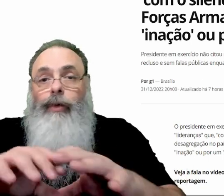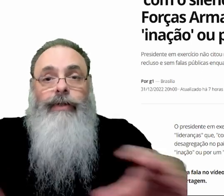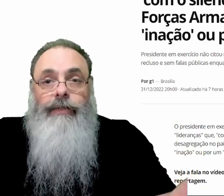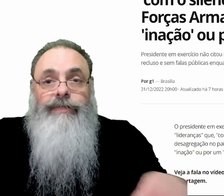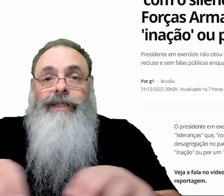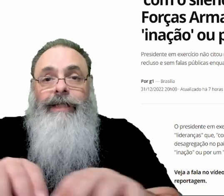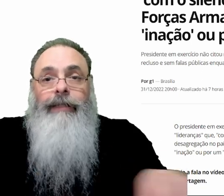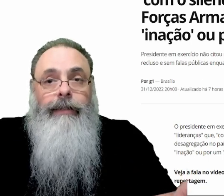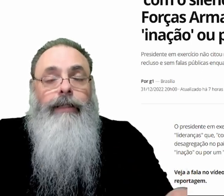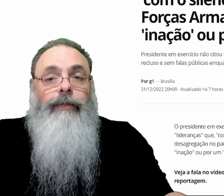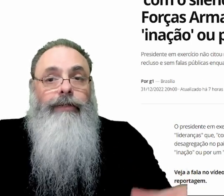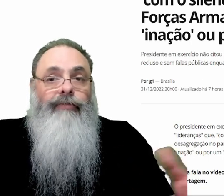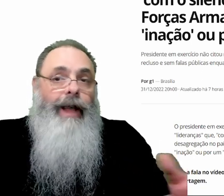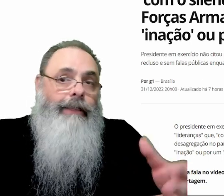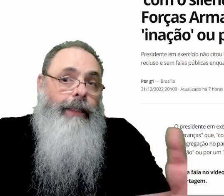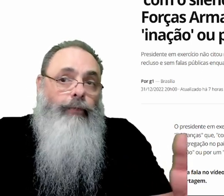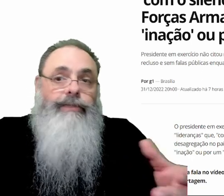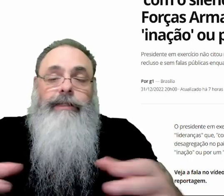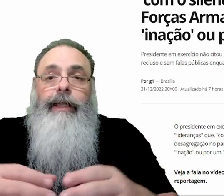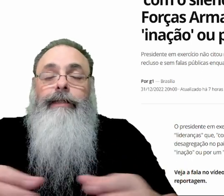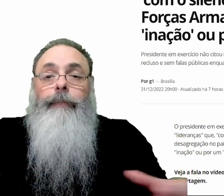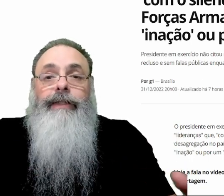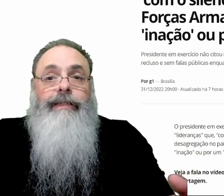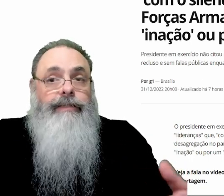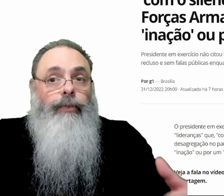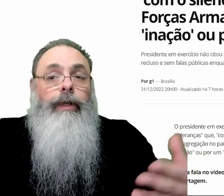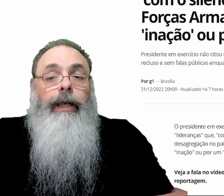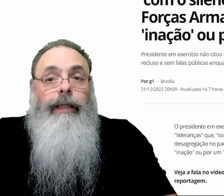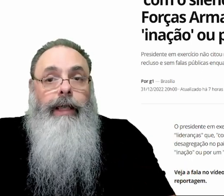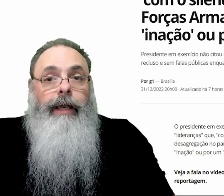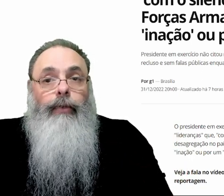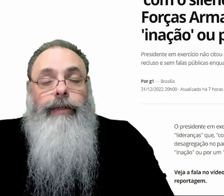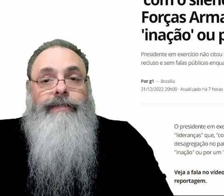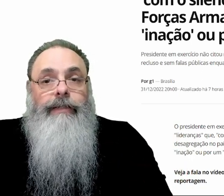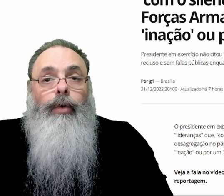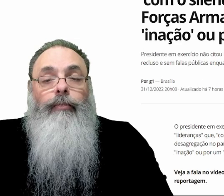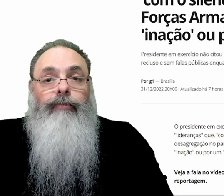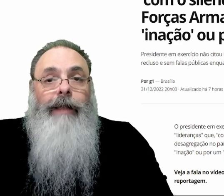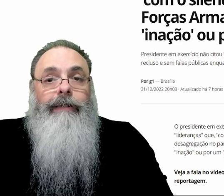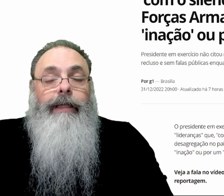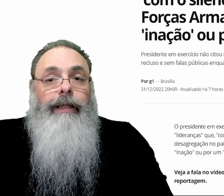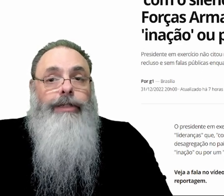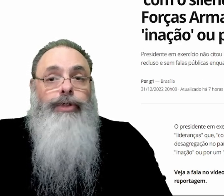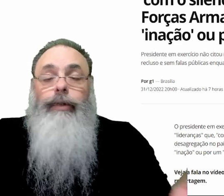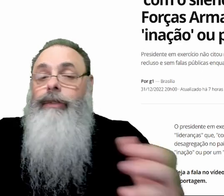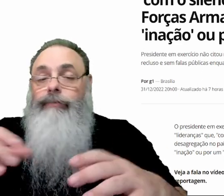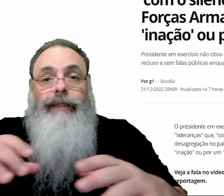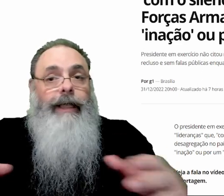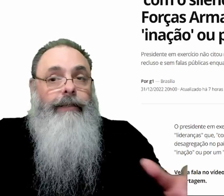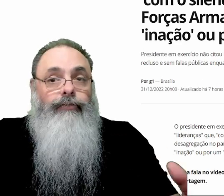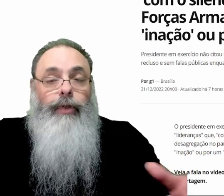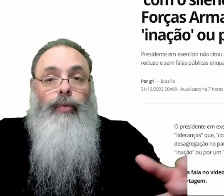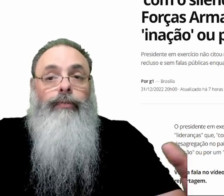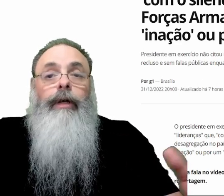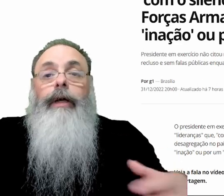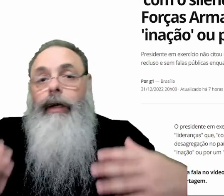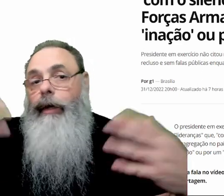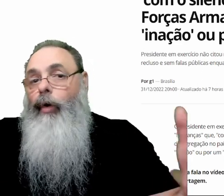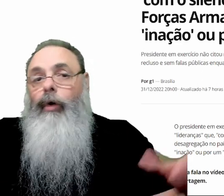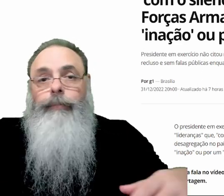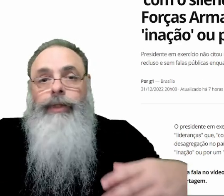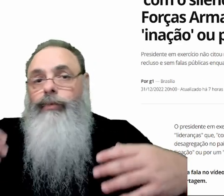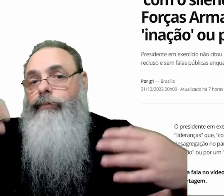dizer que qualquer coisa que você entender daquilo ali vale? Não, você tem a interpretação que é reconhecida como válida daquele artigo que não tem nada a ver com